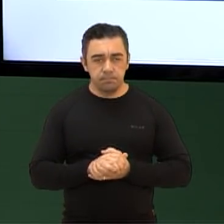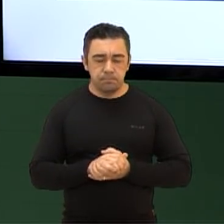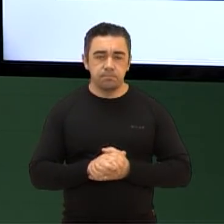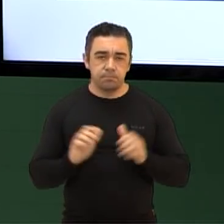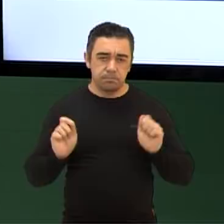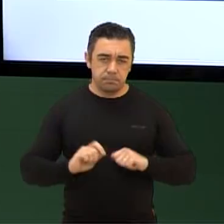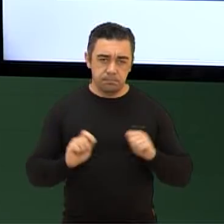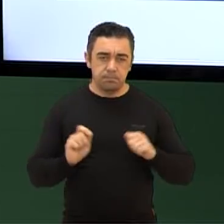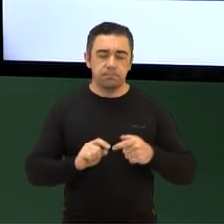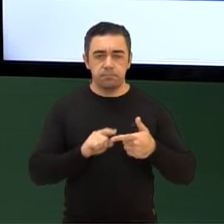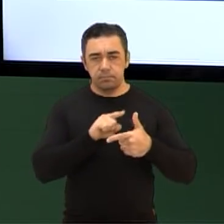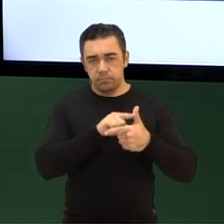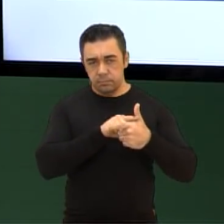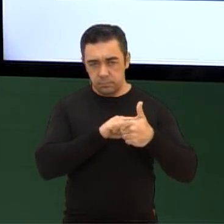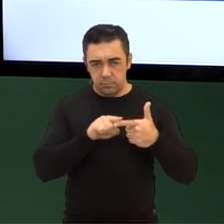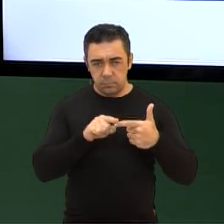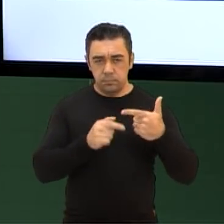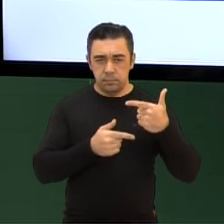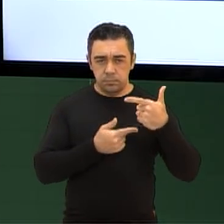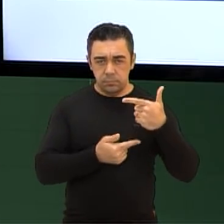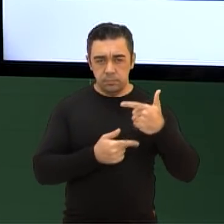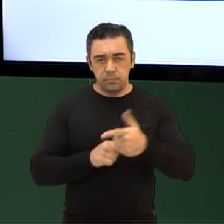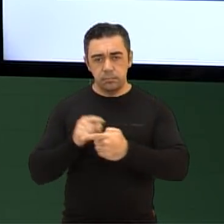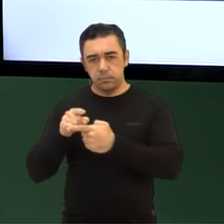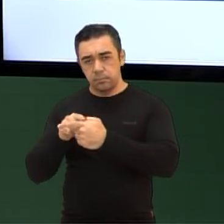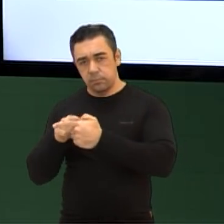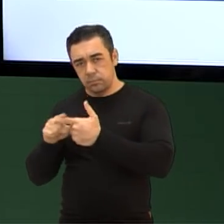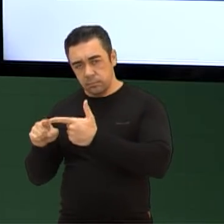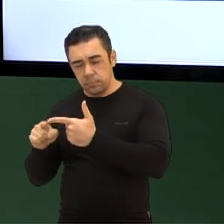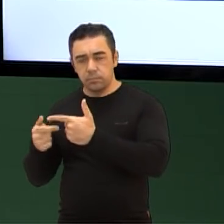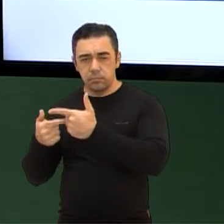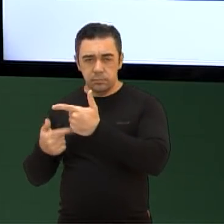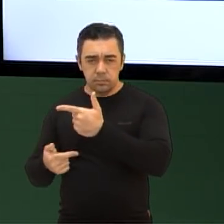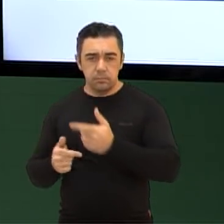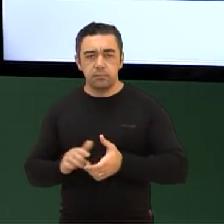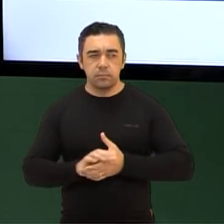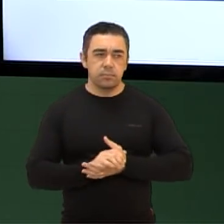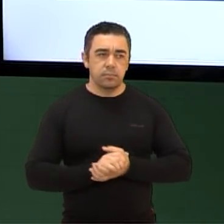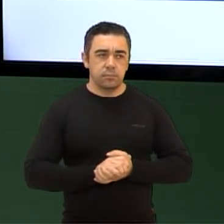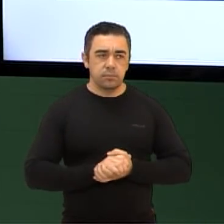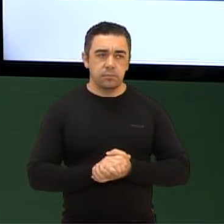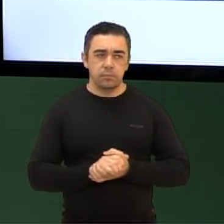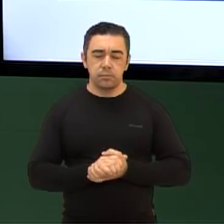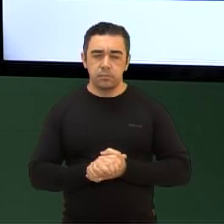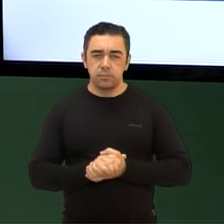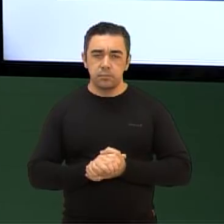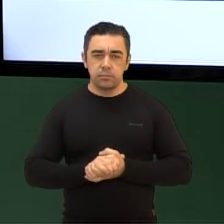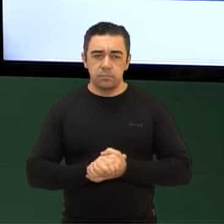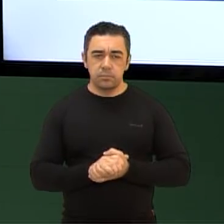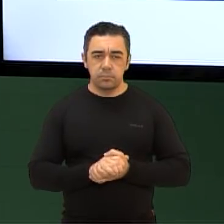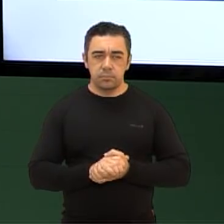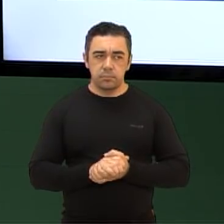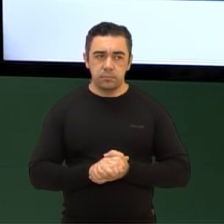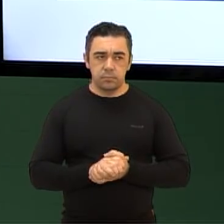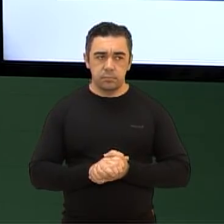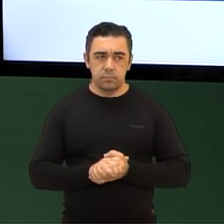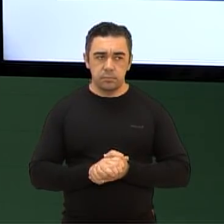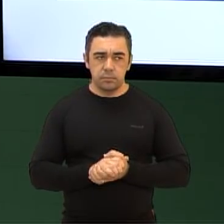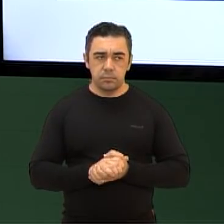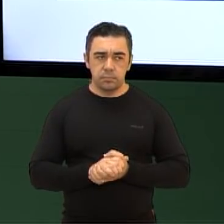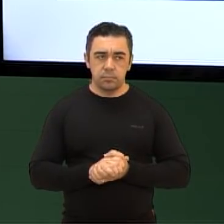o princípio multiplicativo, né? E pegar esse 2x, que o meu objetivo é deixar esse x